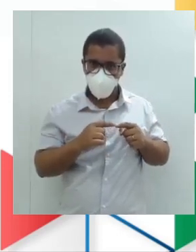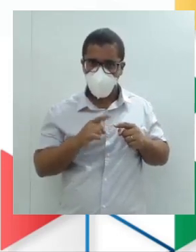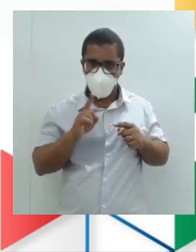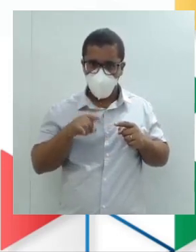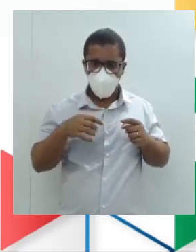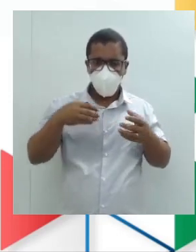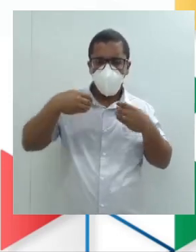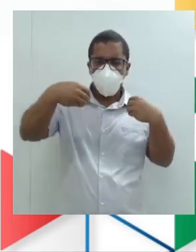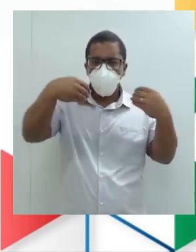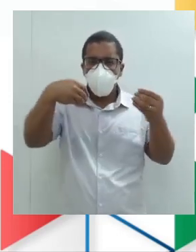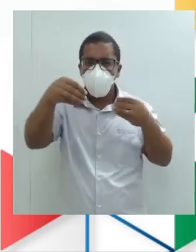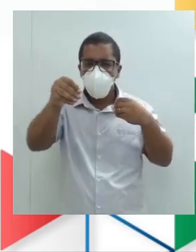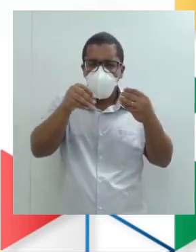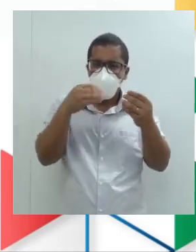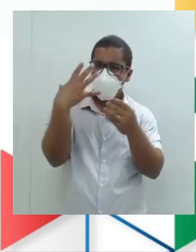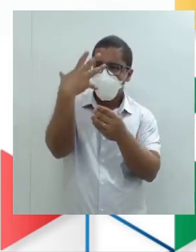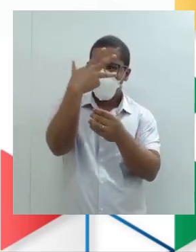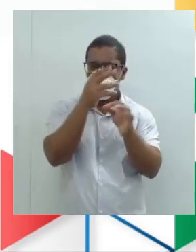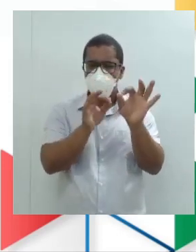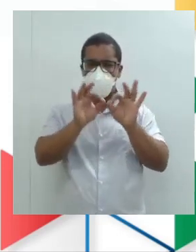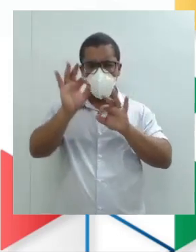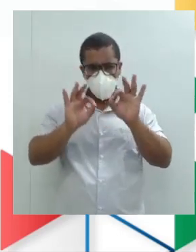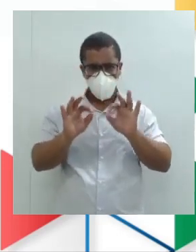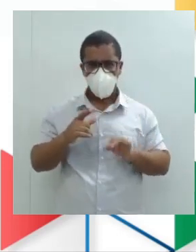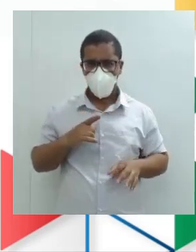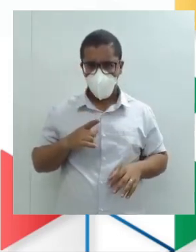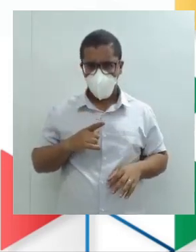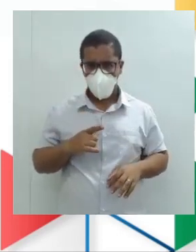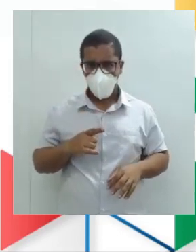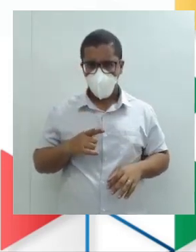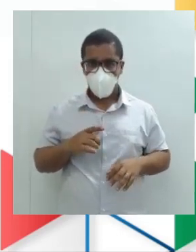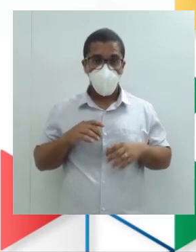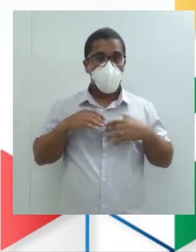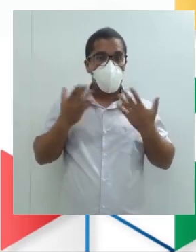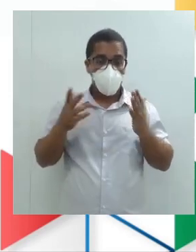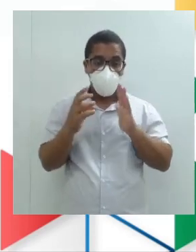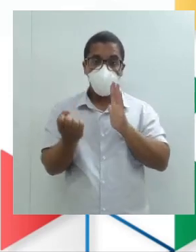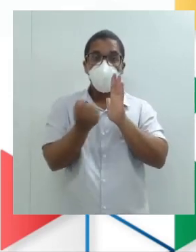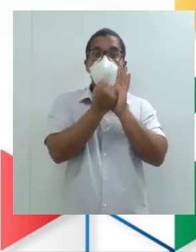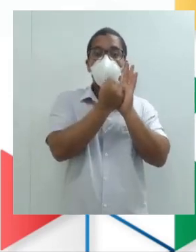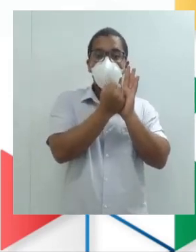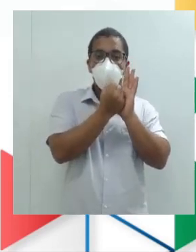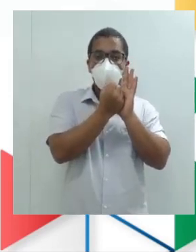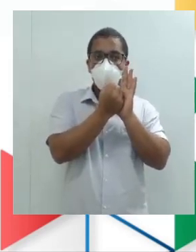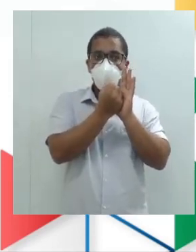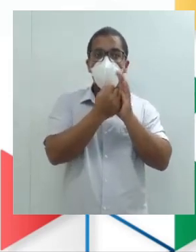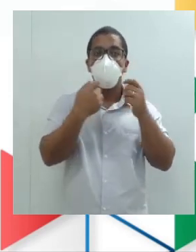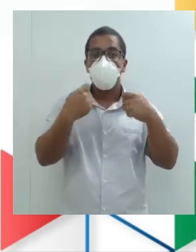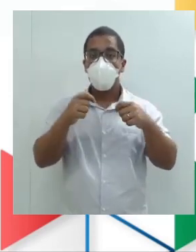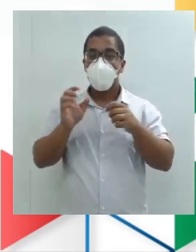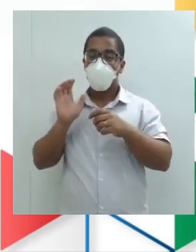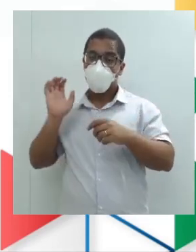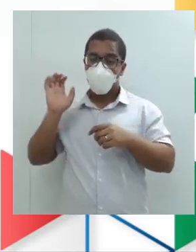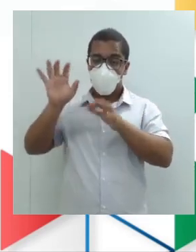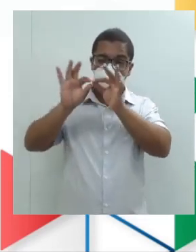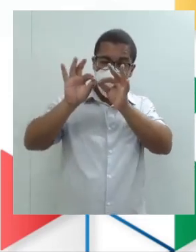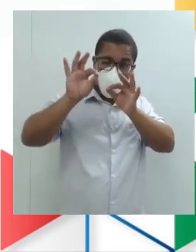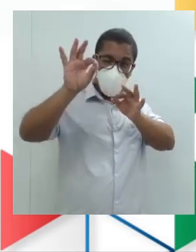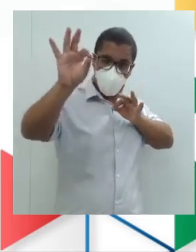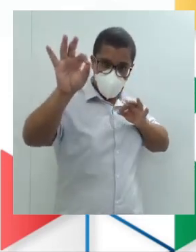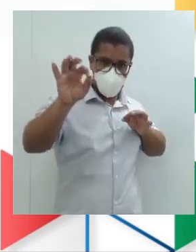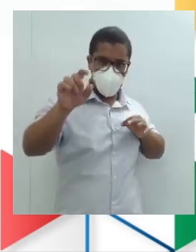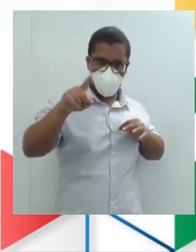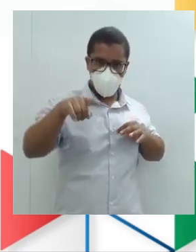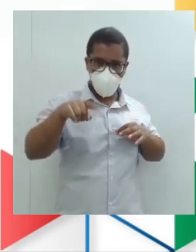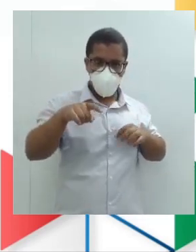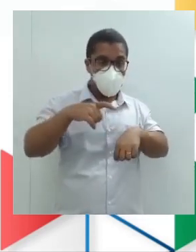plasticidade, uma beleza, etc. e tal? Será que é um esporte de marca? de onde se quer chegar mais distante, né,